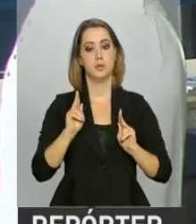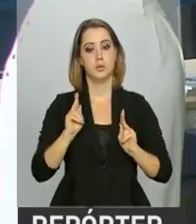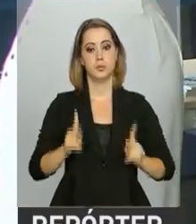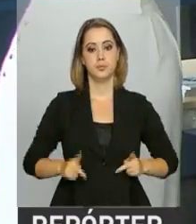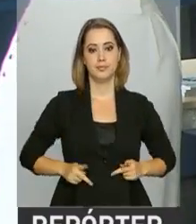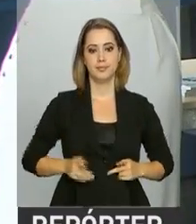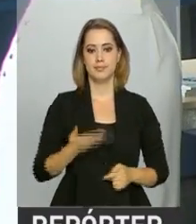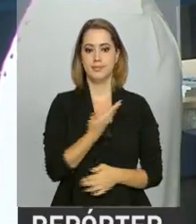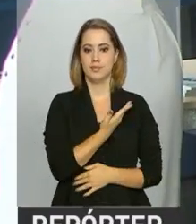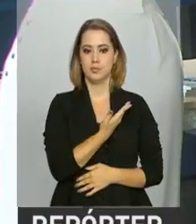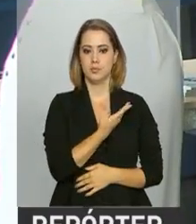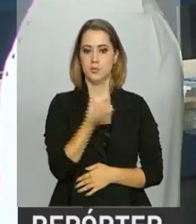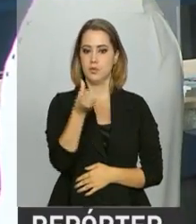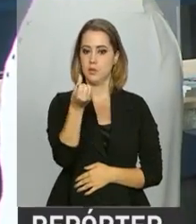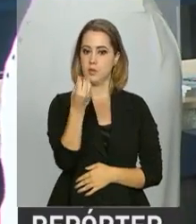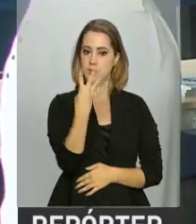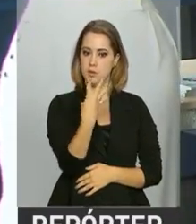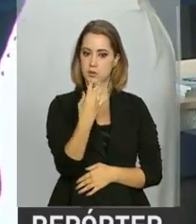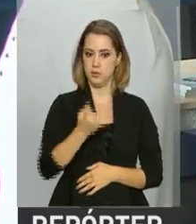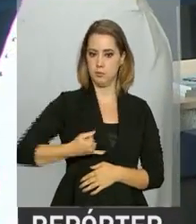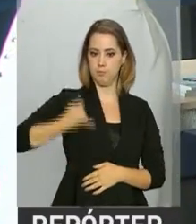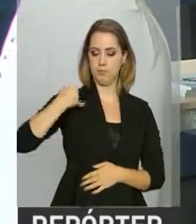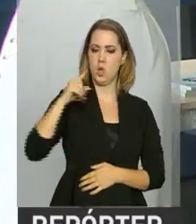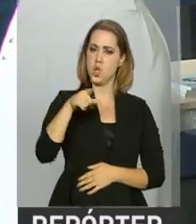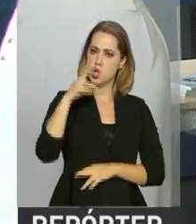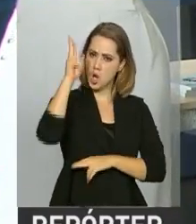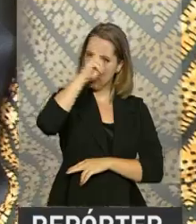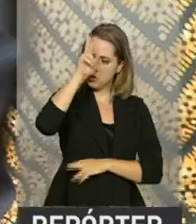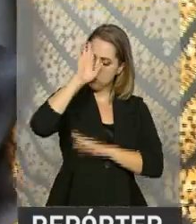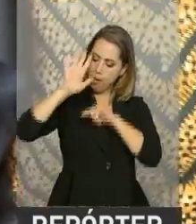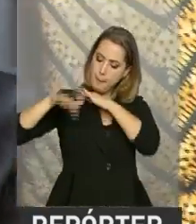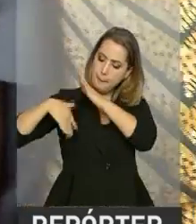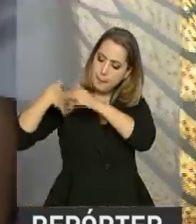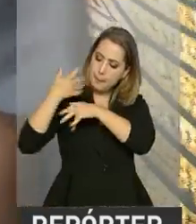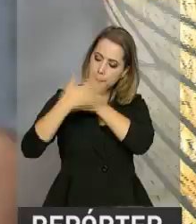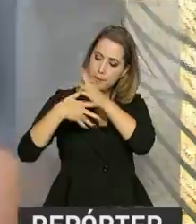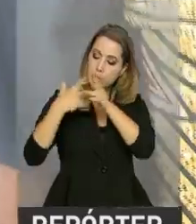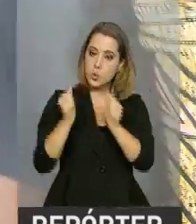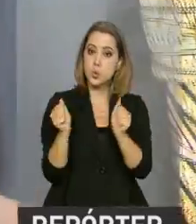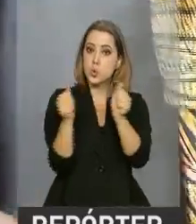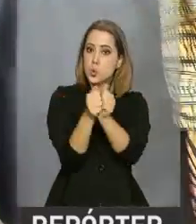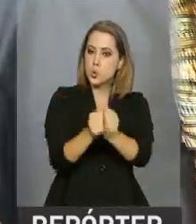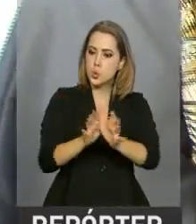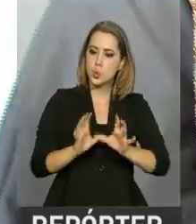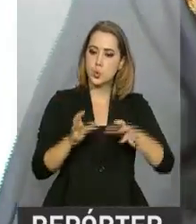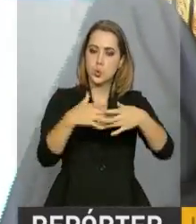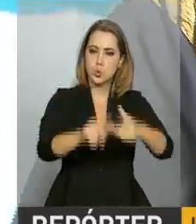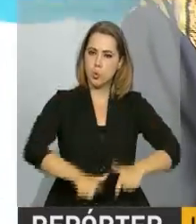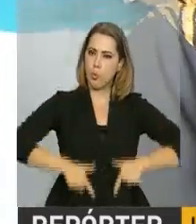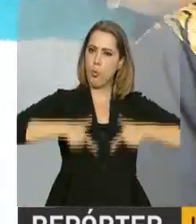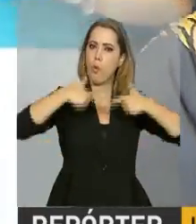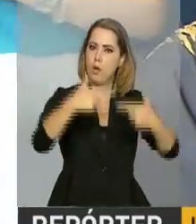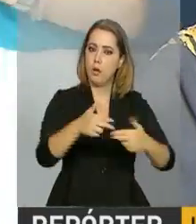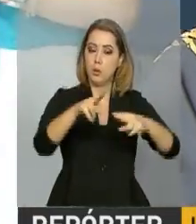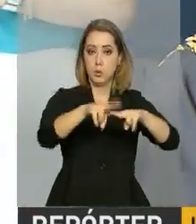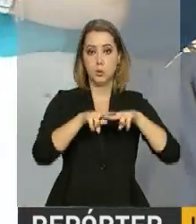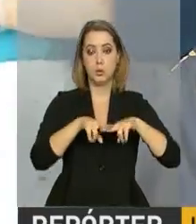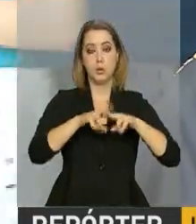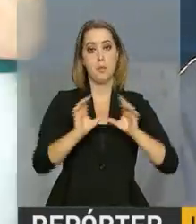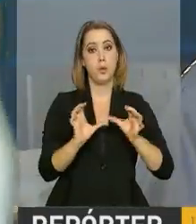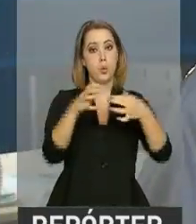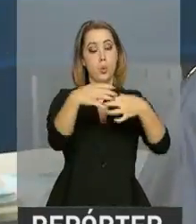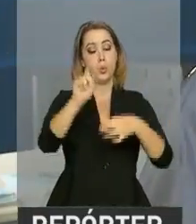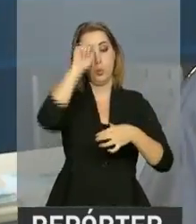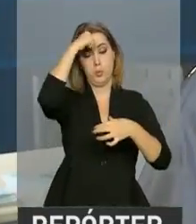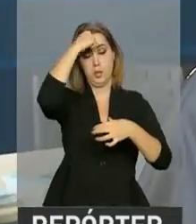com 64 anos de idade Maria Antônia tem uma história que se confunde com as lutas do movimento negro e de mulheres ela nasceu e